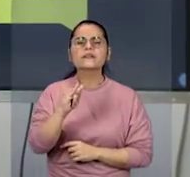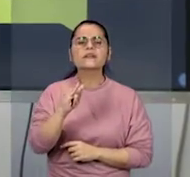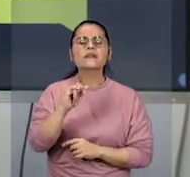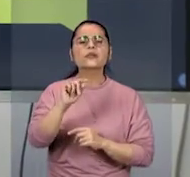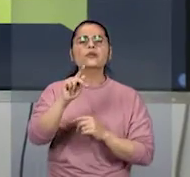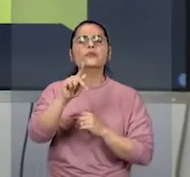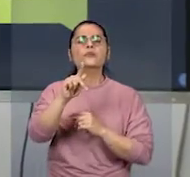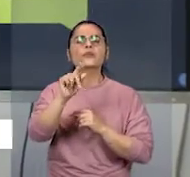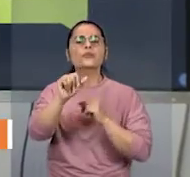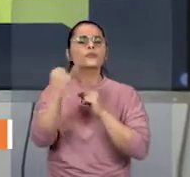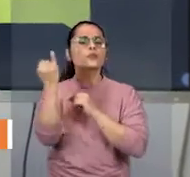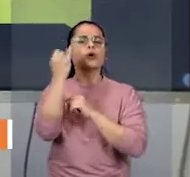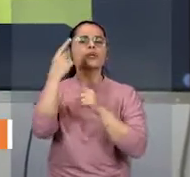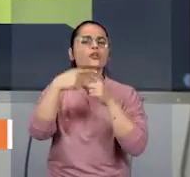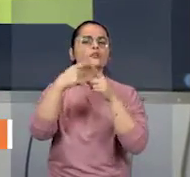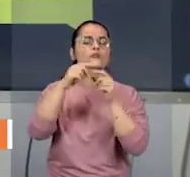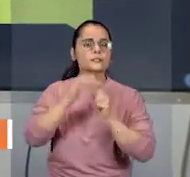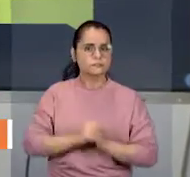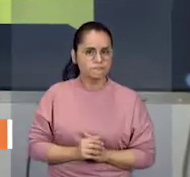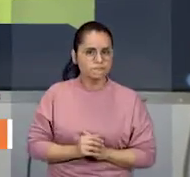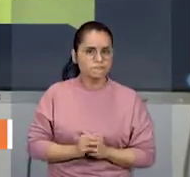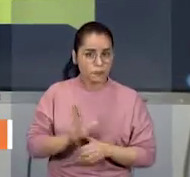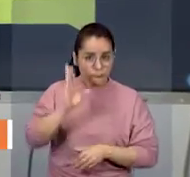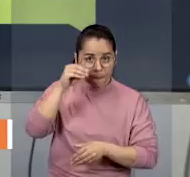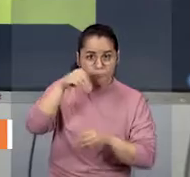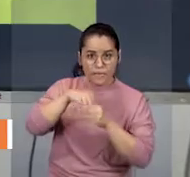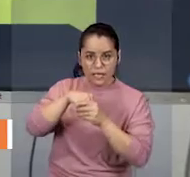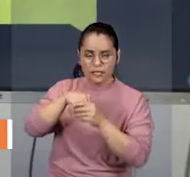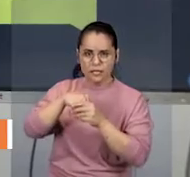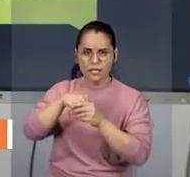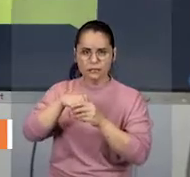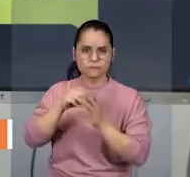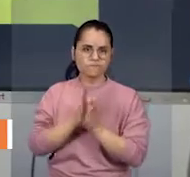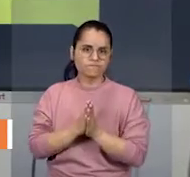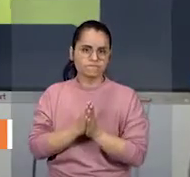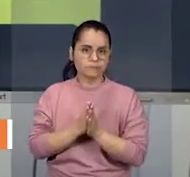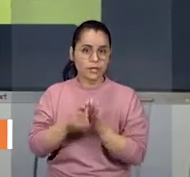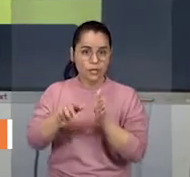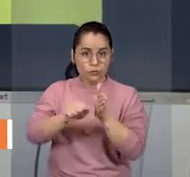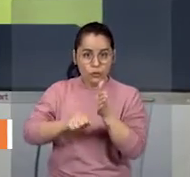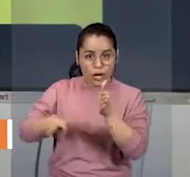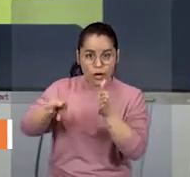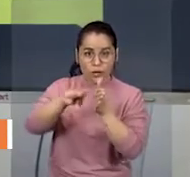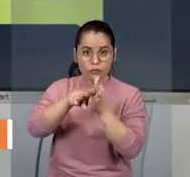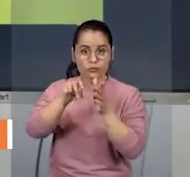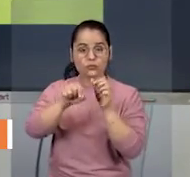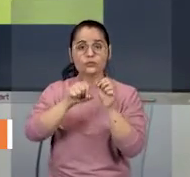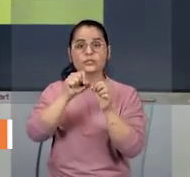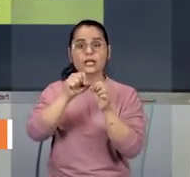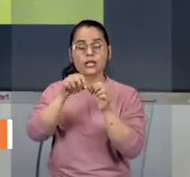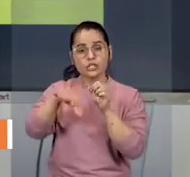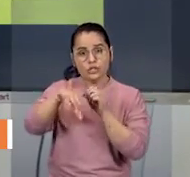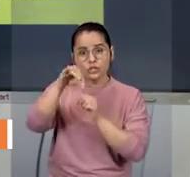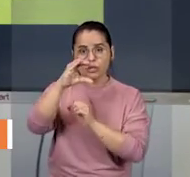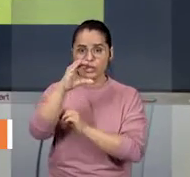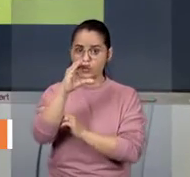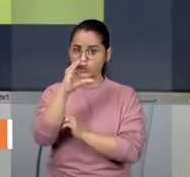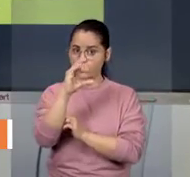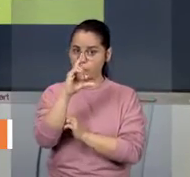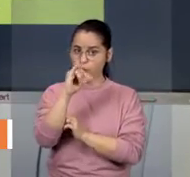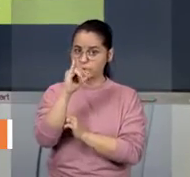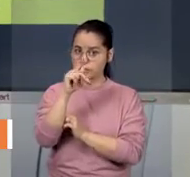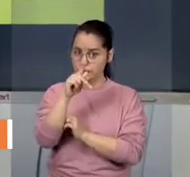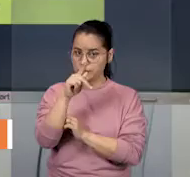importante? Porque dentro das artes audiovisuais, aqui no caso a gente escolheu um clipe, a gente vai